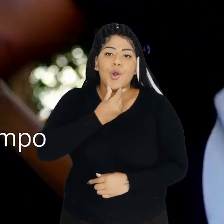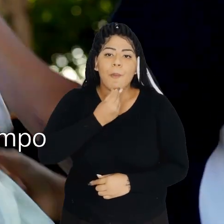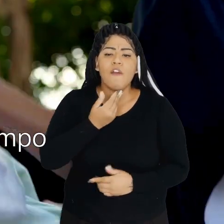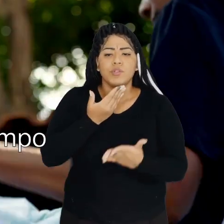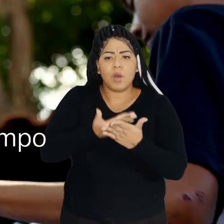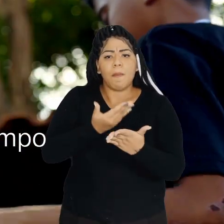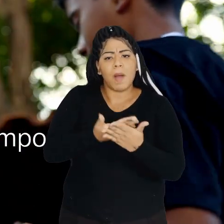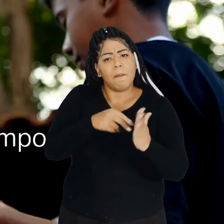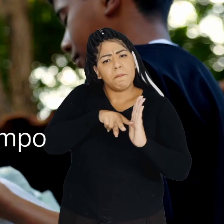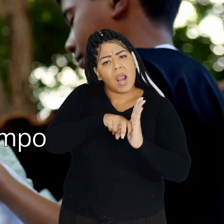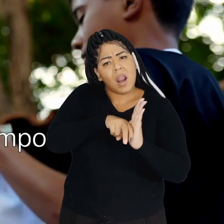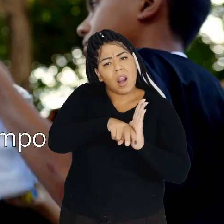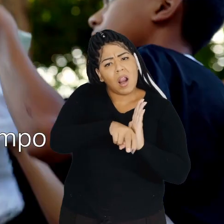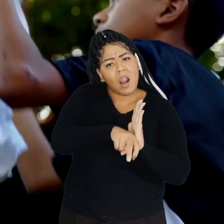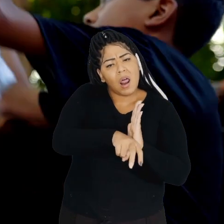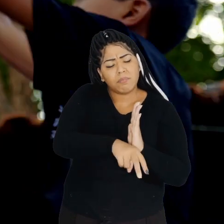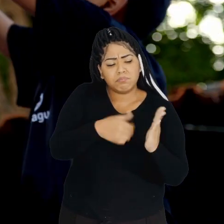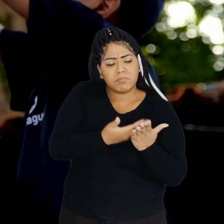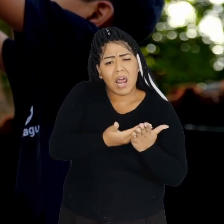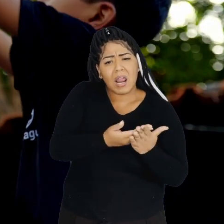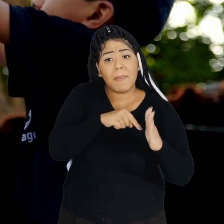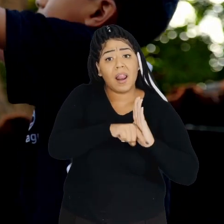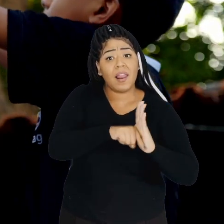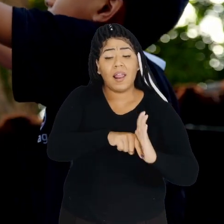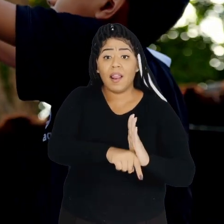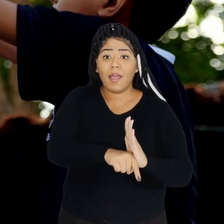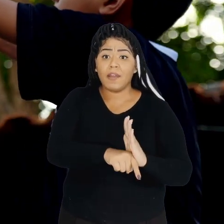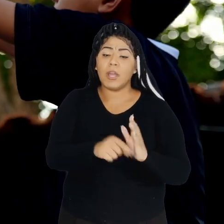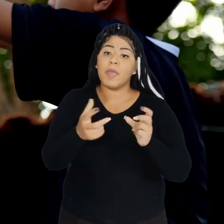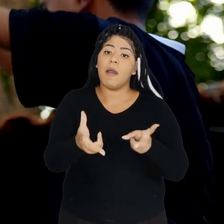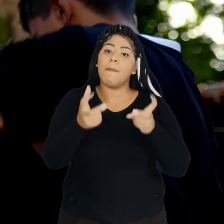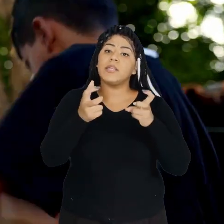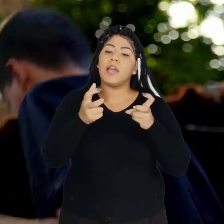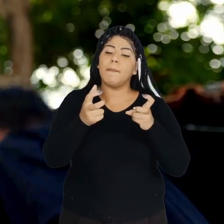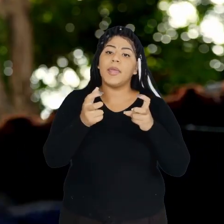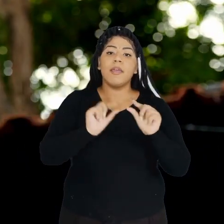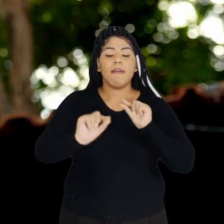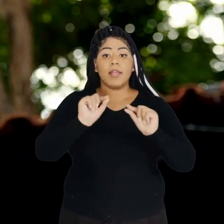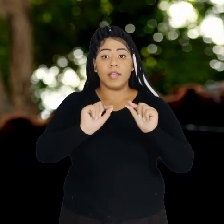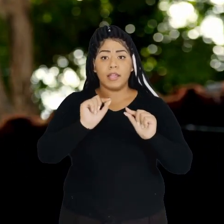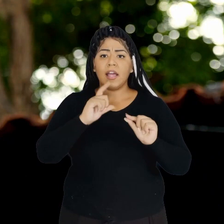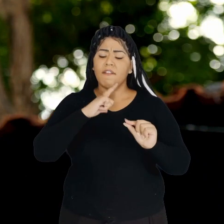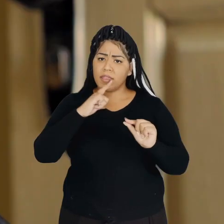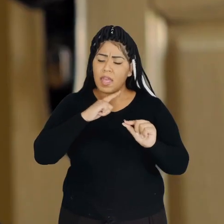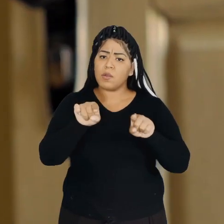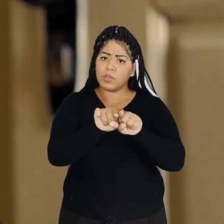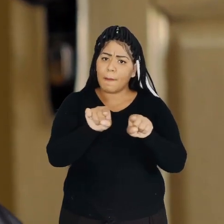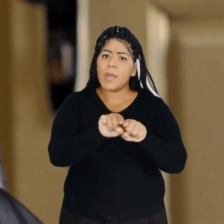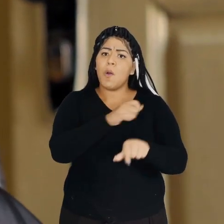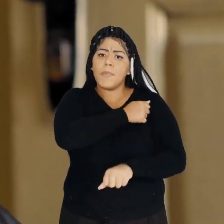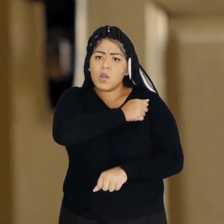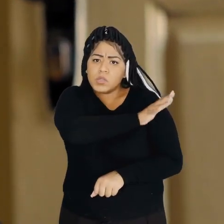fui estudando isso ao longo do tempo. Eu também reconheci que isso eu estava tendo preconceito,